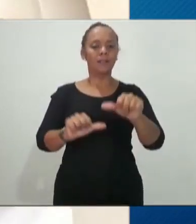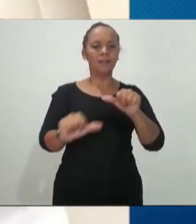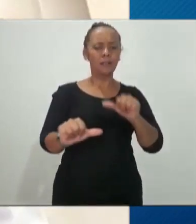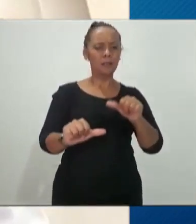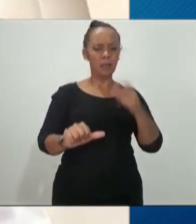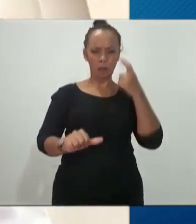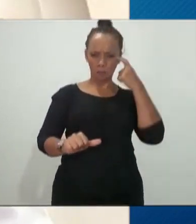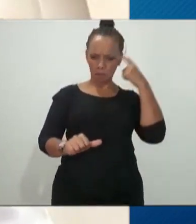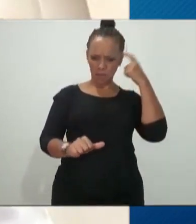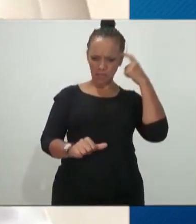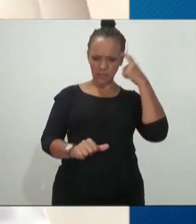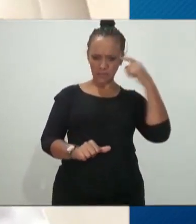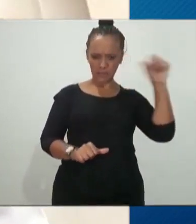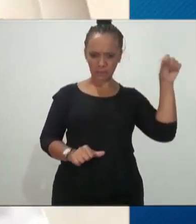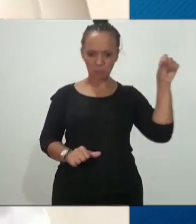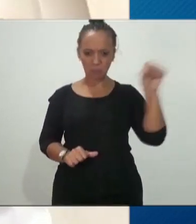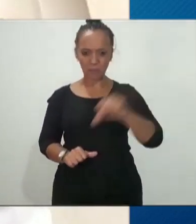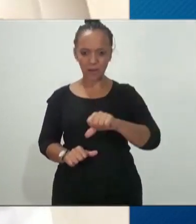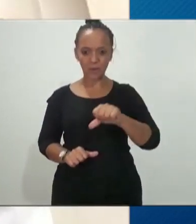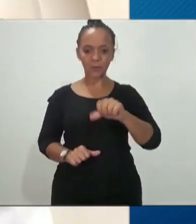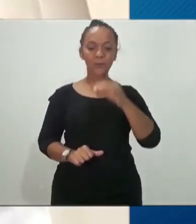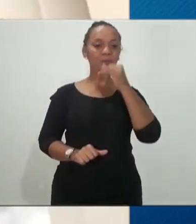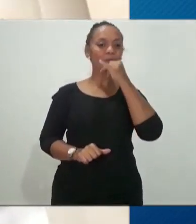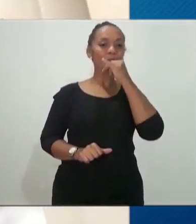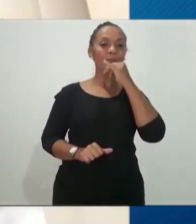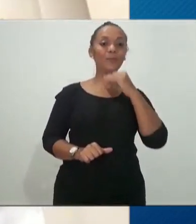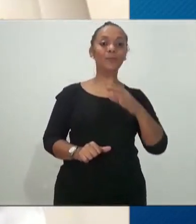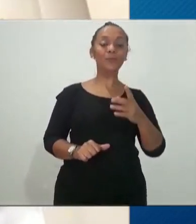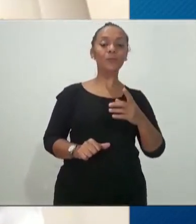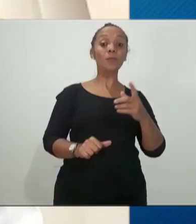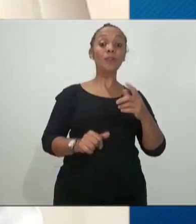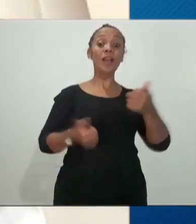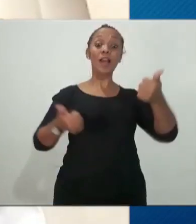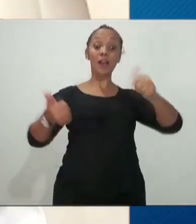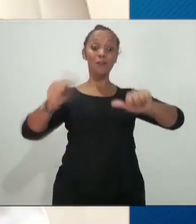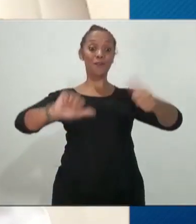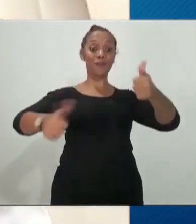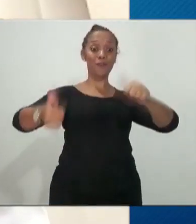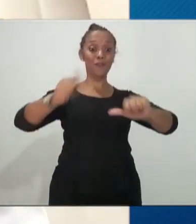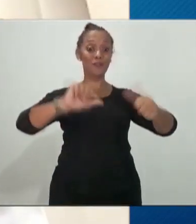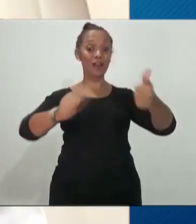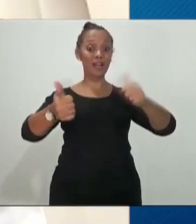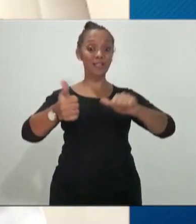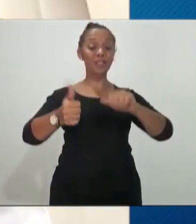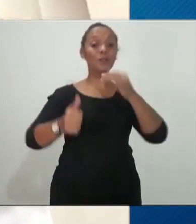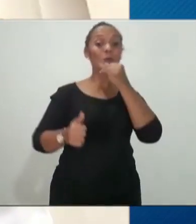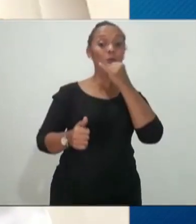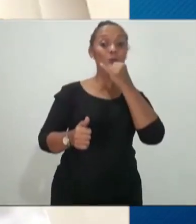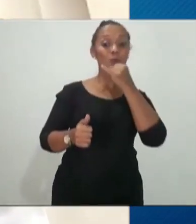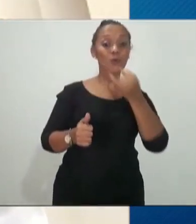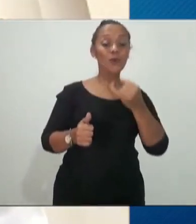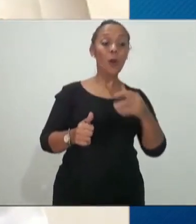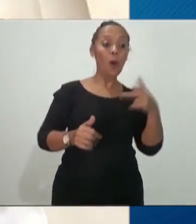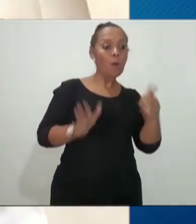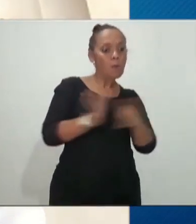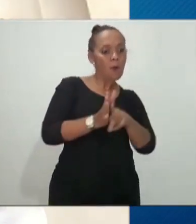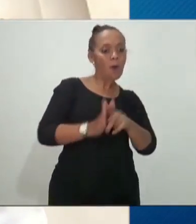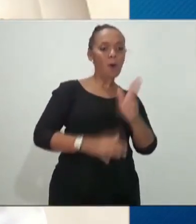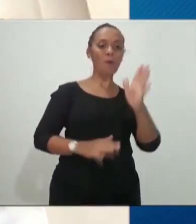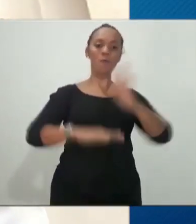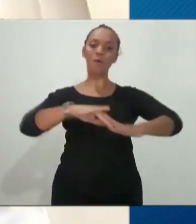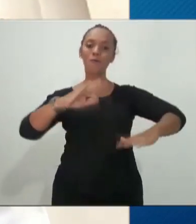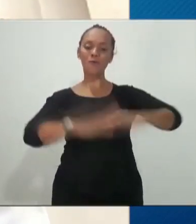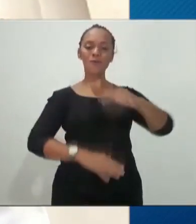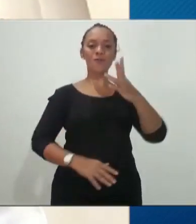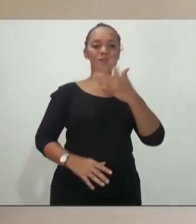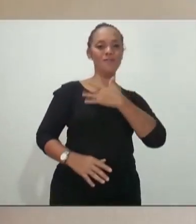ela tem uma margem de erro, né? Então ela entra dentro de uma avaliação, idealmente uma avaliação do